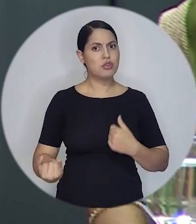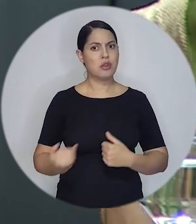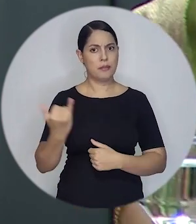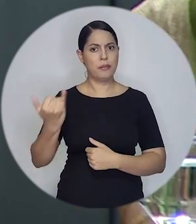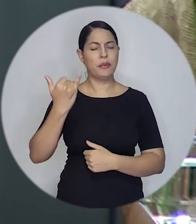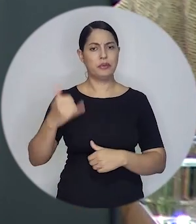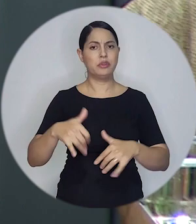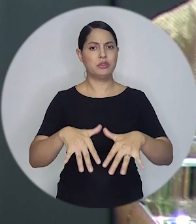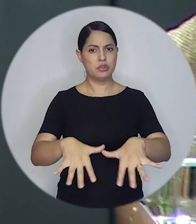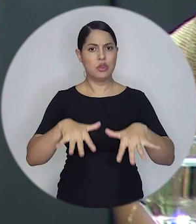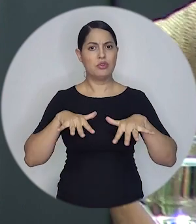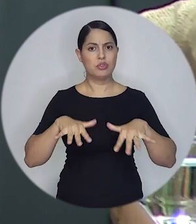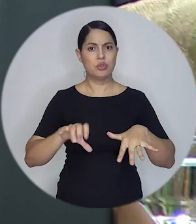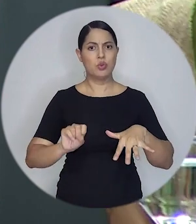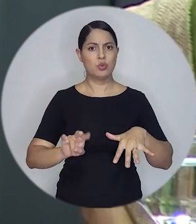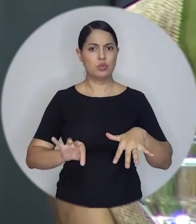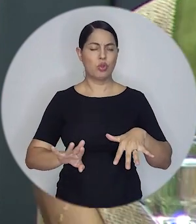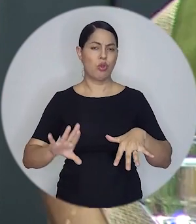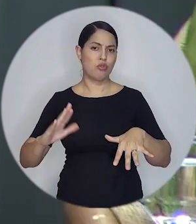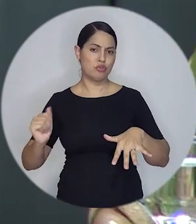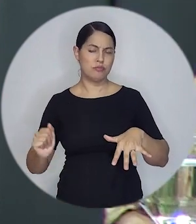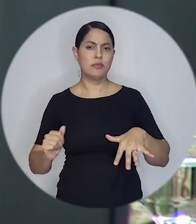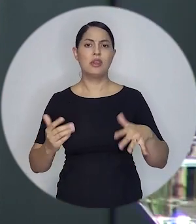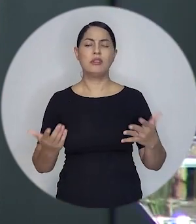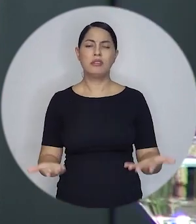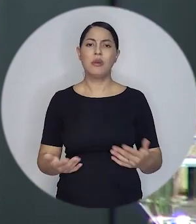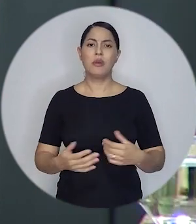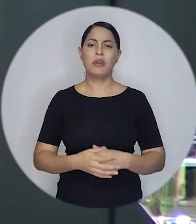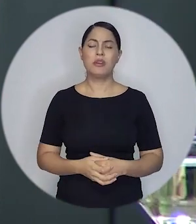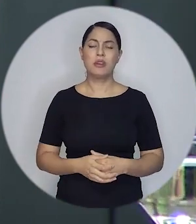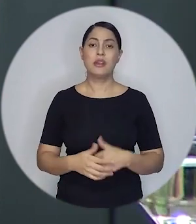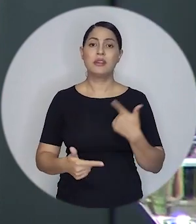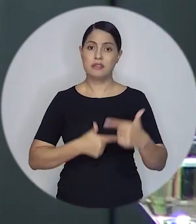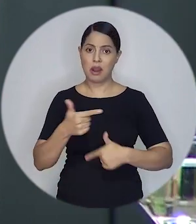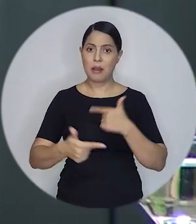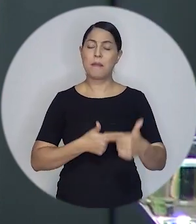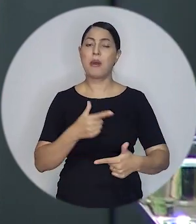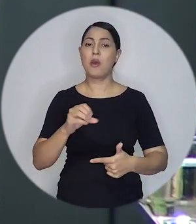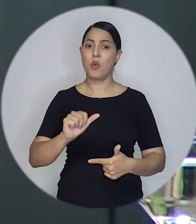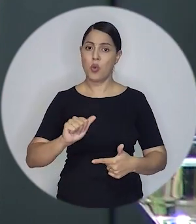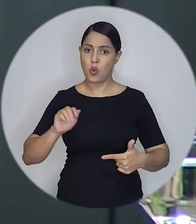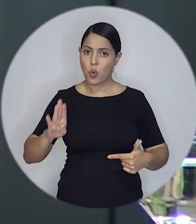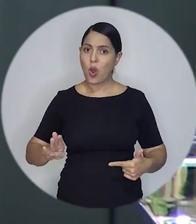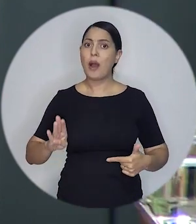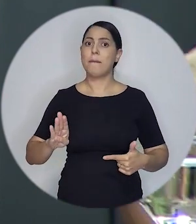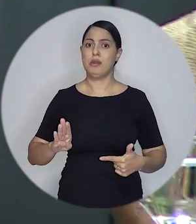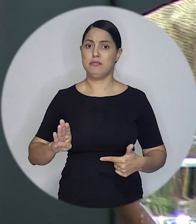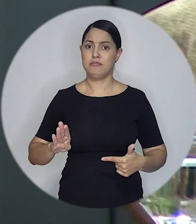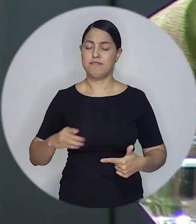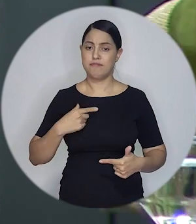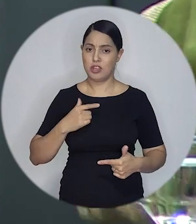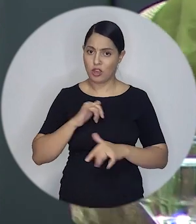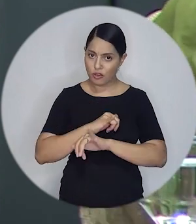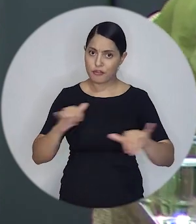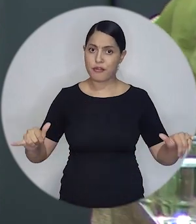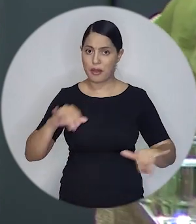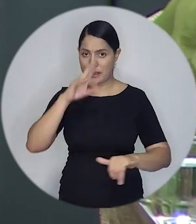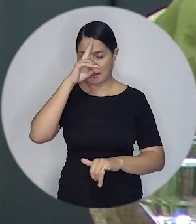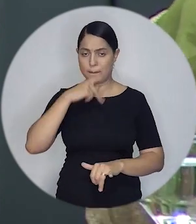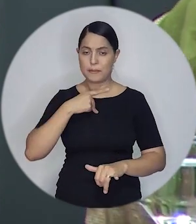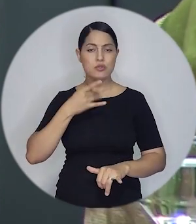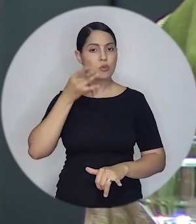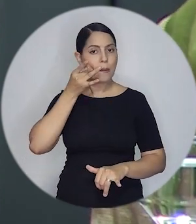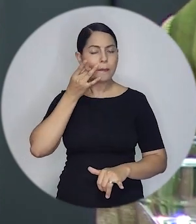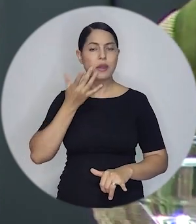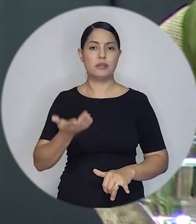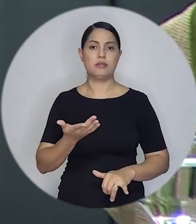tão importante que é a da audiência de custódia, sob qualquer, volto a dizer, justificativa. E se não fosse o trabalho da OAB, e aqui faço de novo